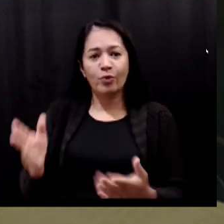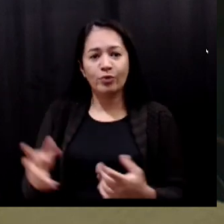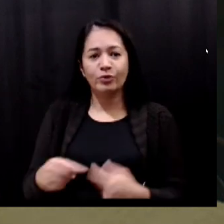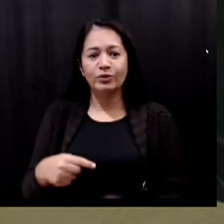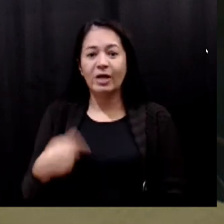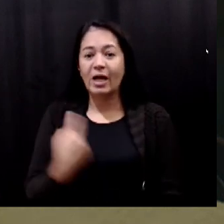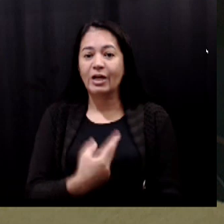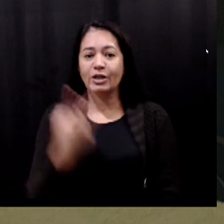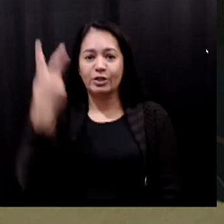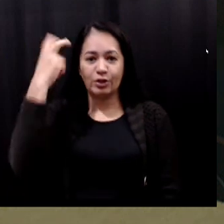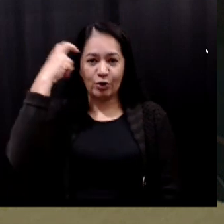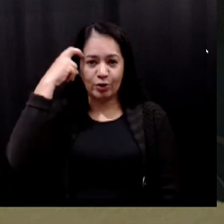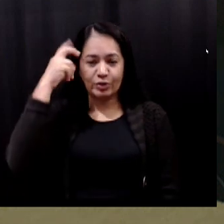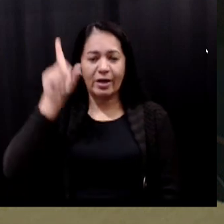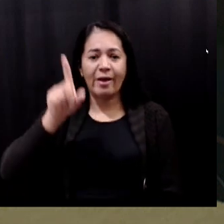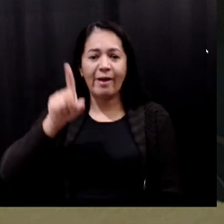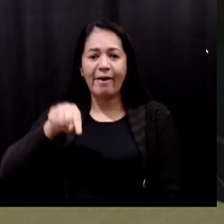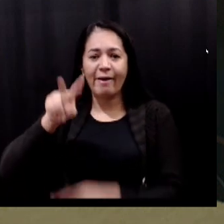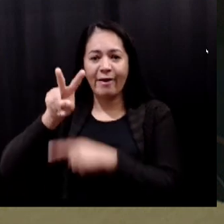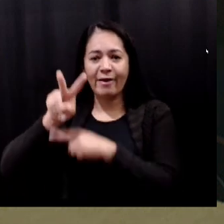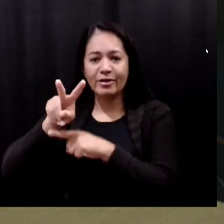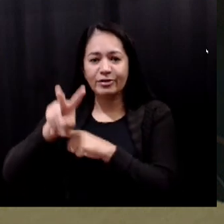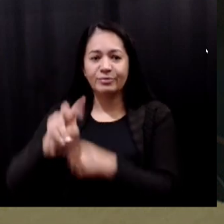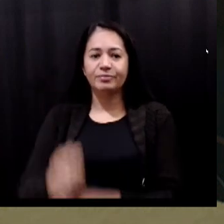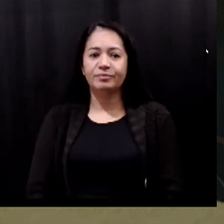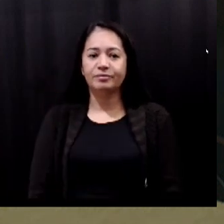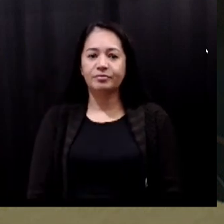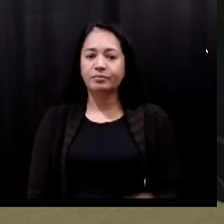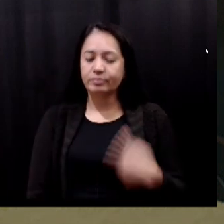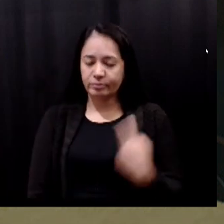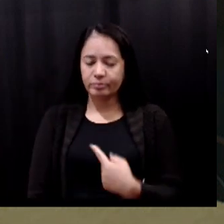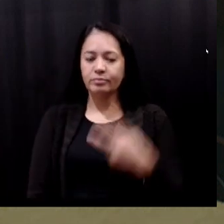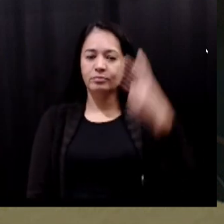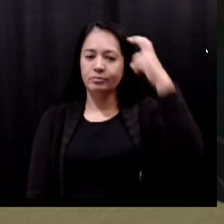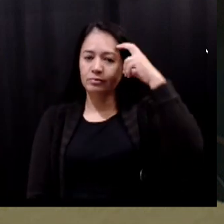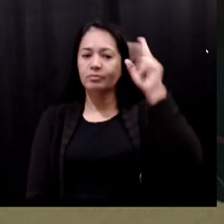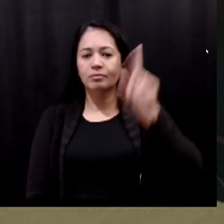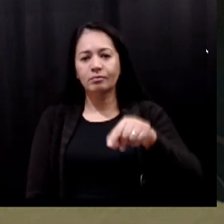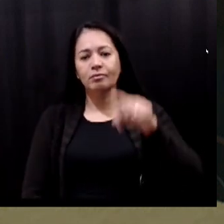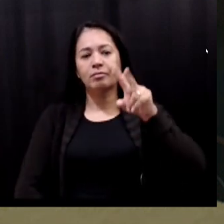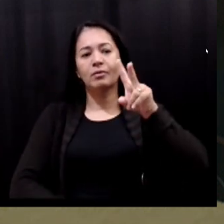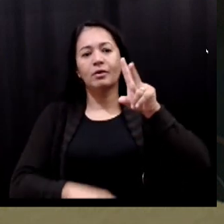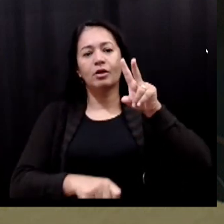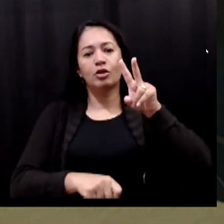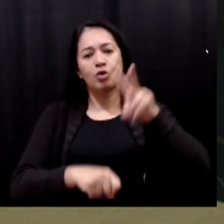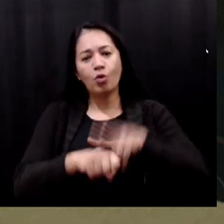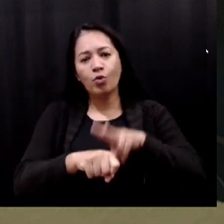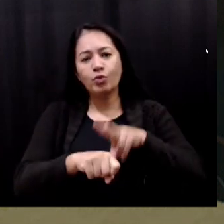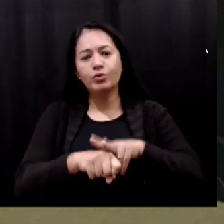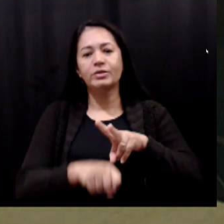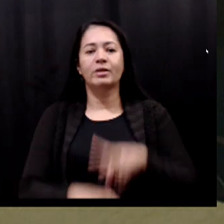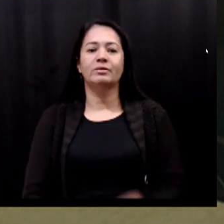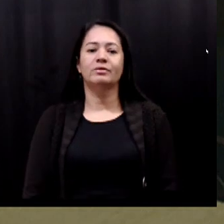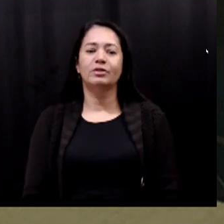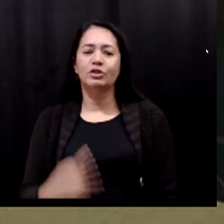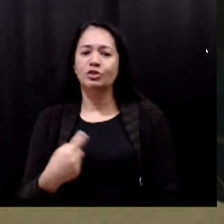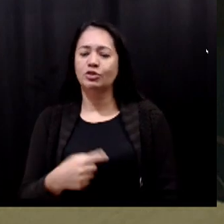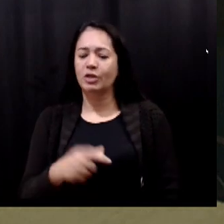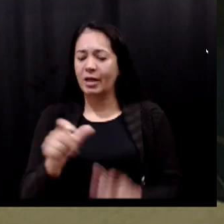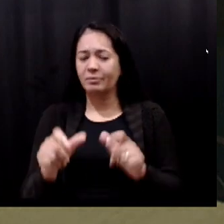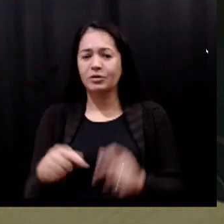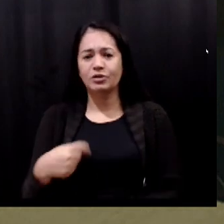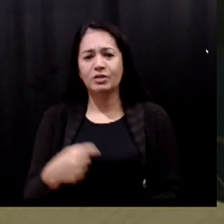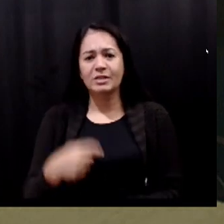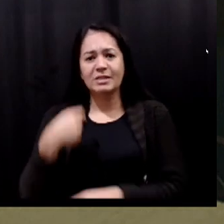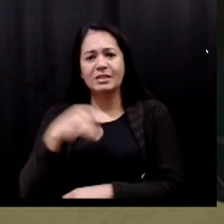cuidado. A nossa cultura né? é de cuidado. A nossa cultura é de cuidado. E nós cuidamos de tudo e de todos o tempo todo, se a gente for parar para analisar.